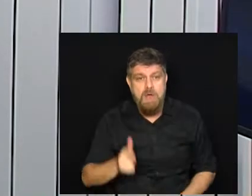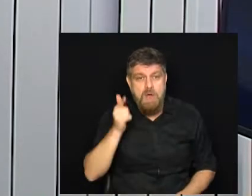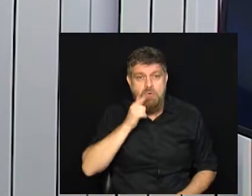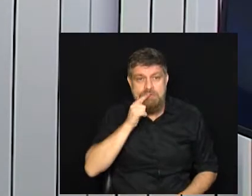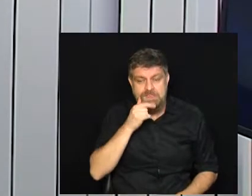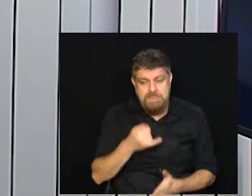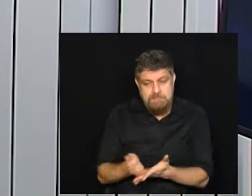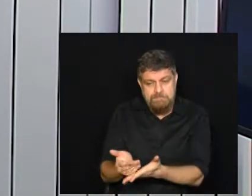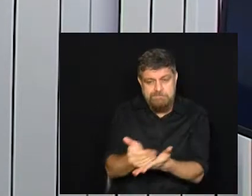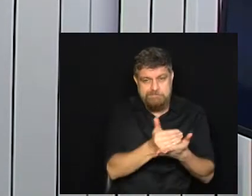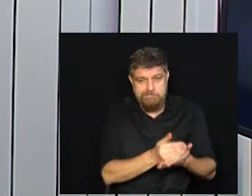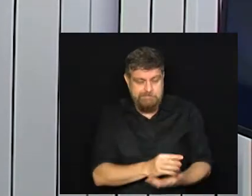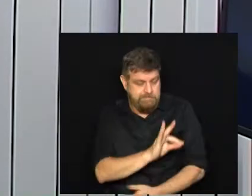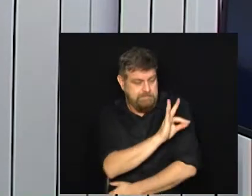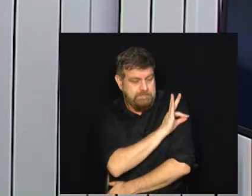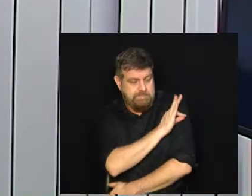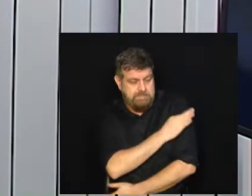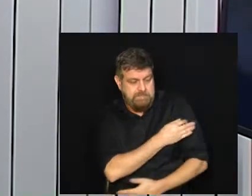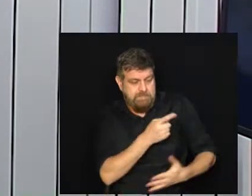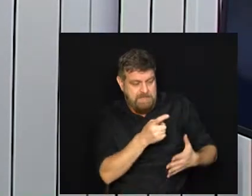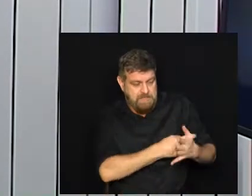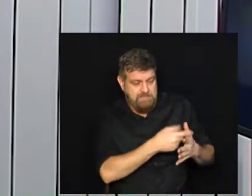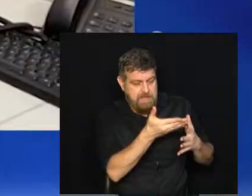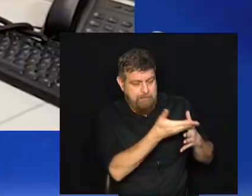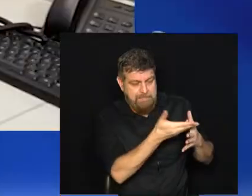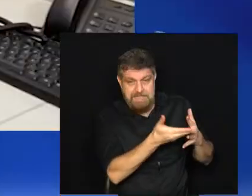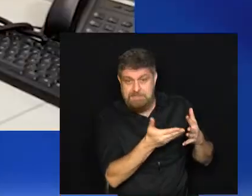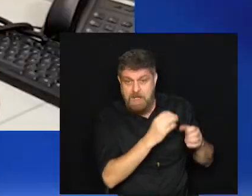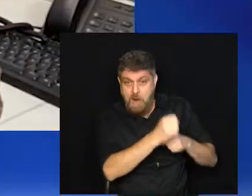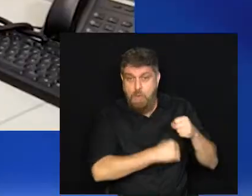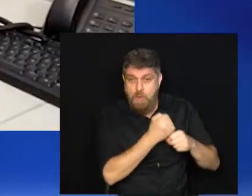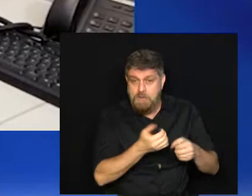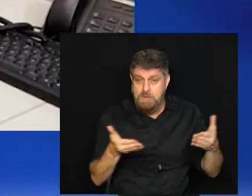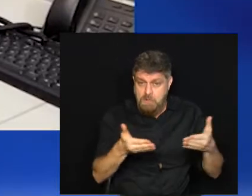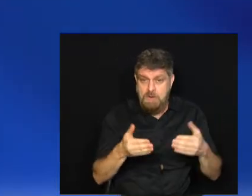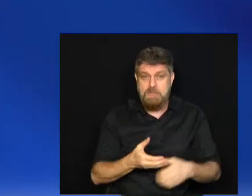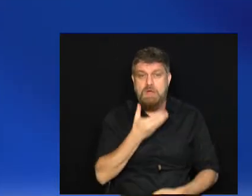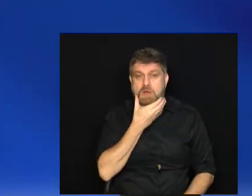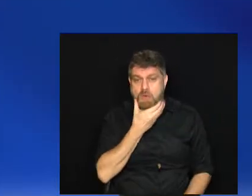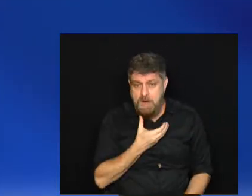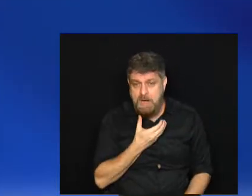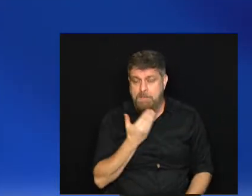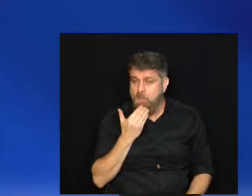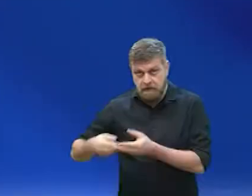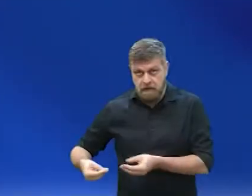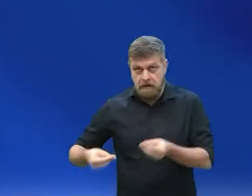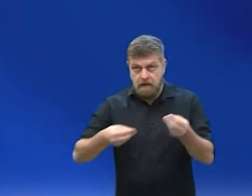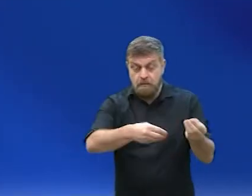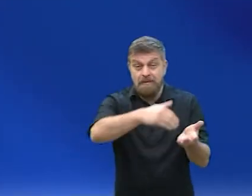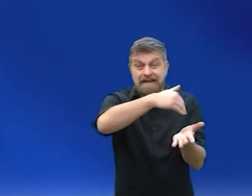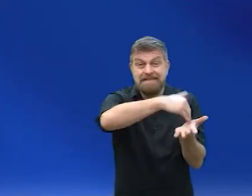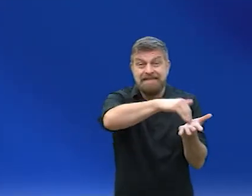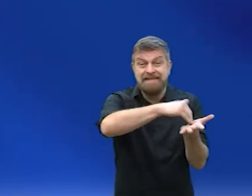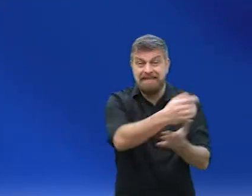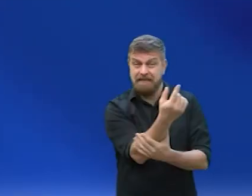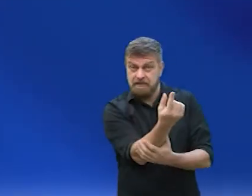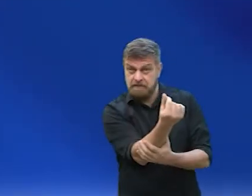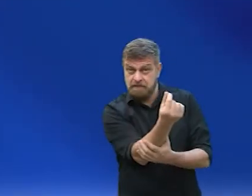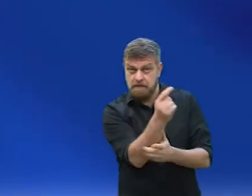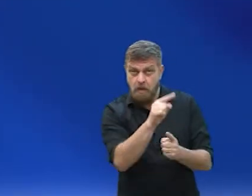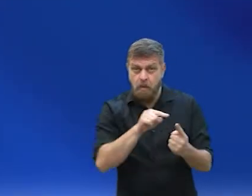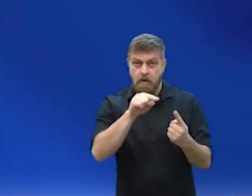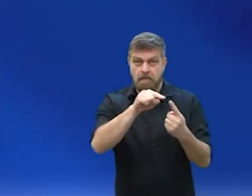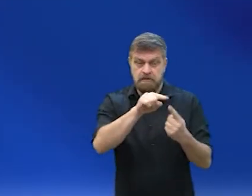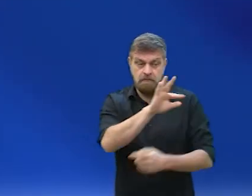fiscal, conhecido como Refis, esse ano. O vereador Carmo Luiz fez uma indicação à Secretaria Municipal de Finanças para